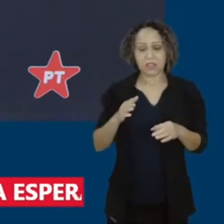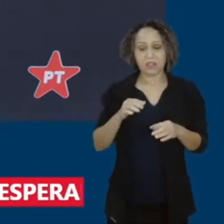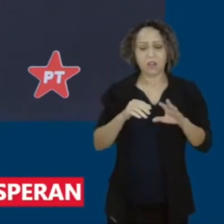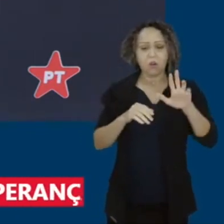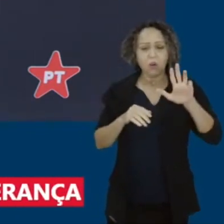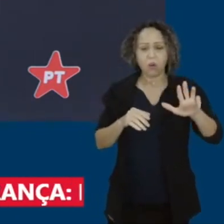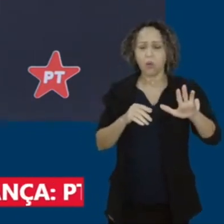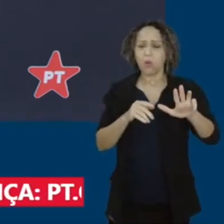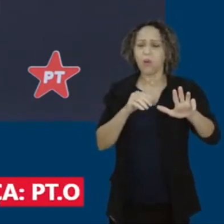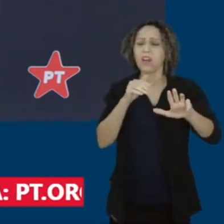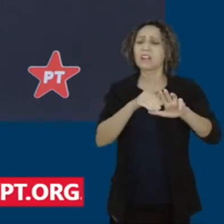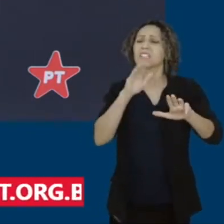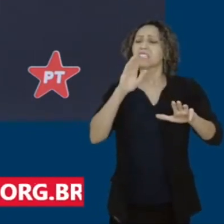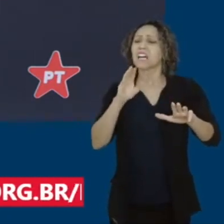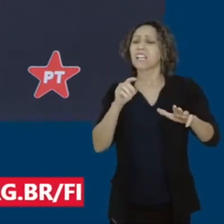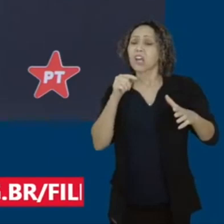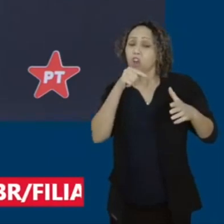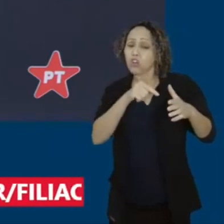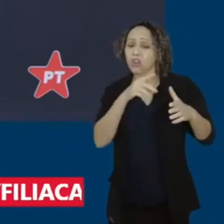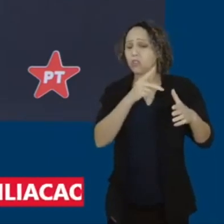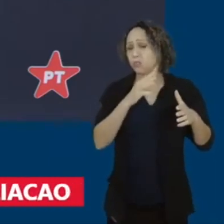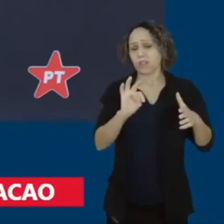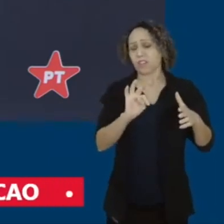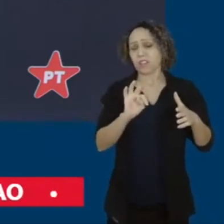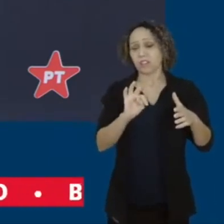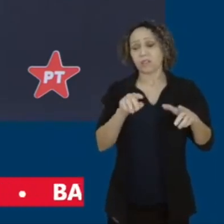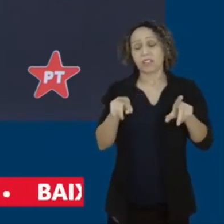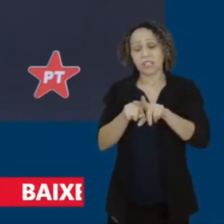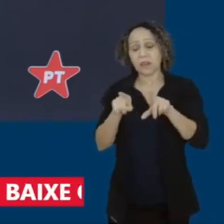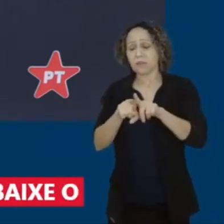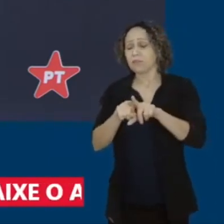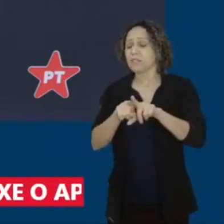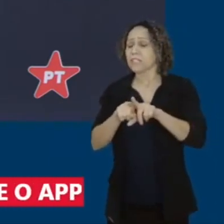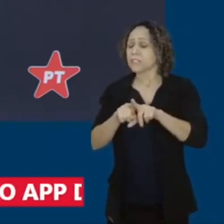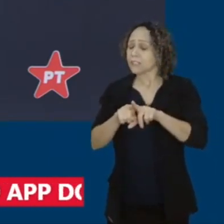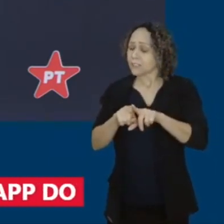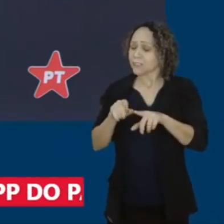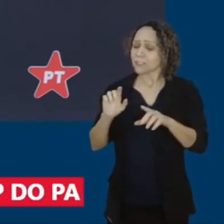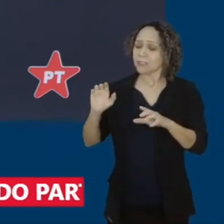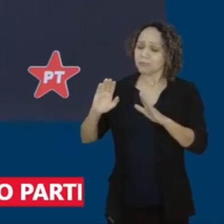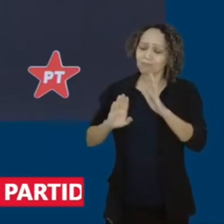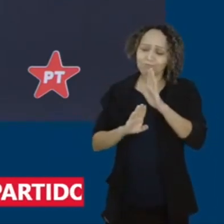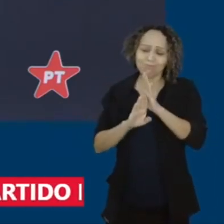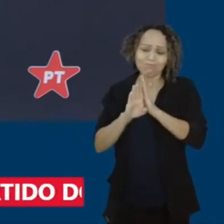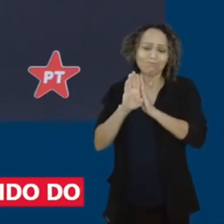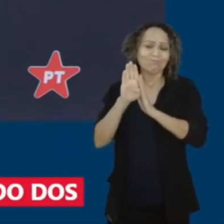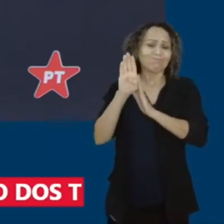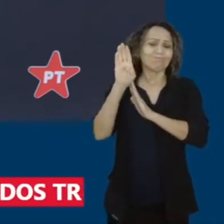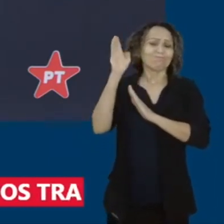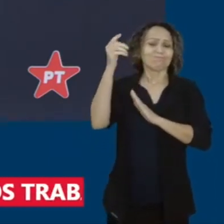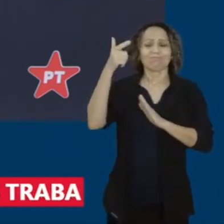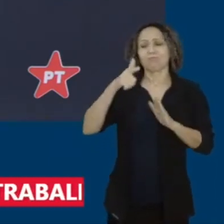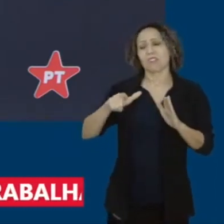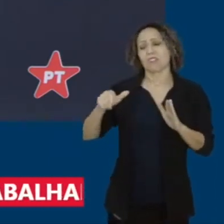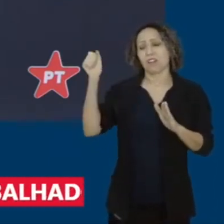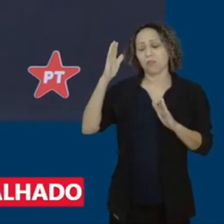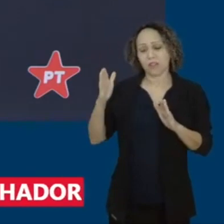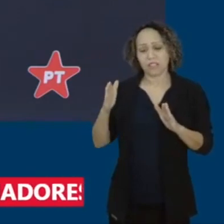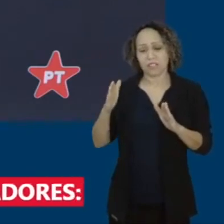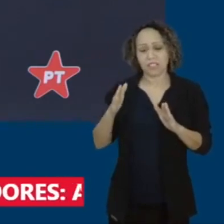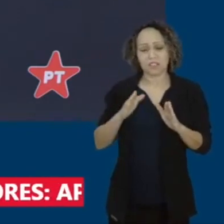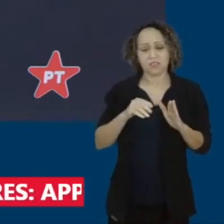desse movimento de recuperação do Brasil. É o candidato ideal para um governo de transição do Brasil,